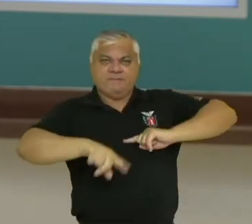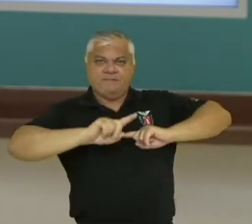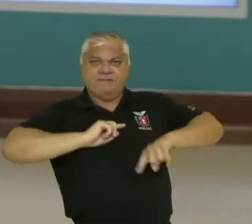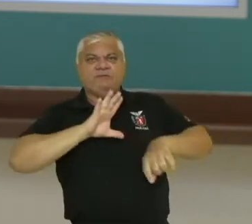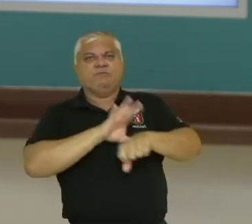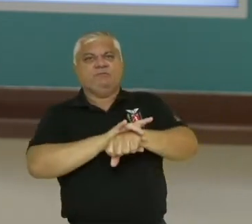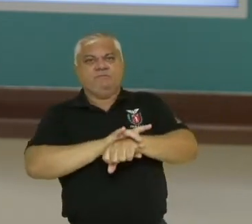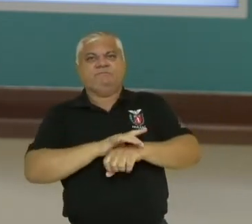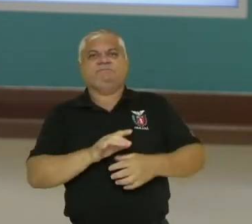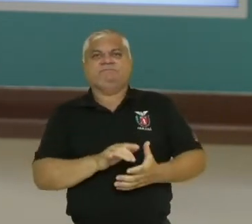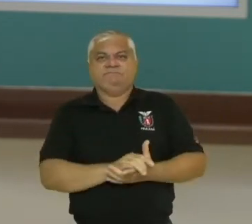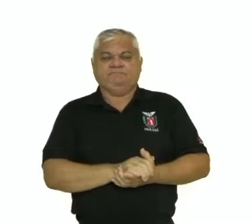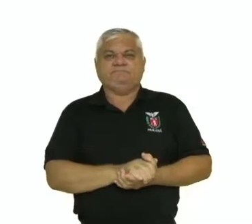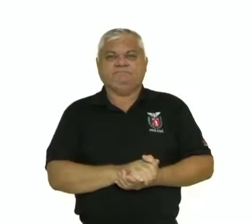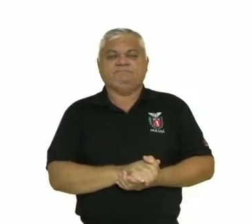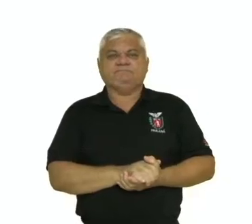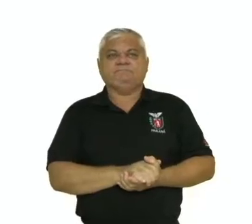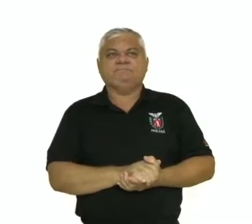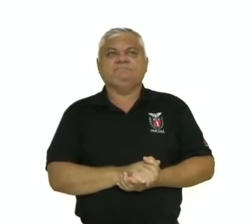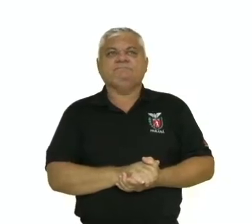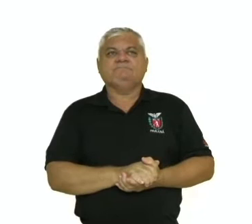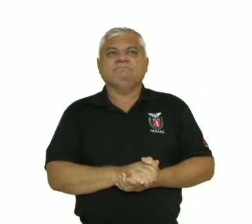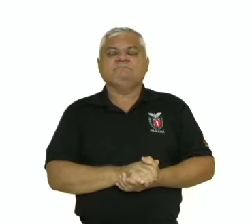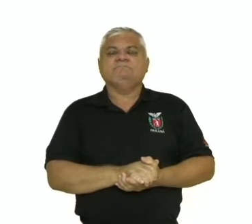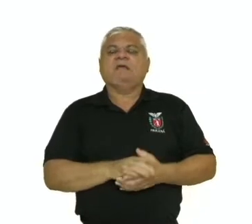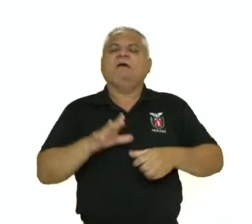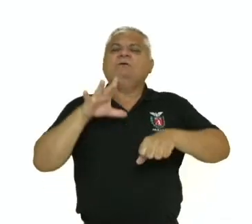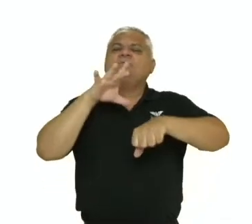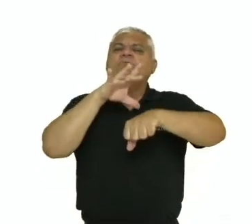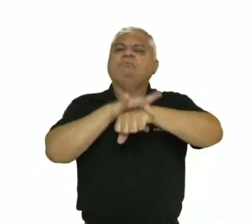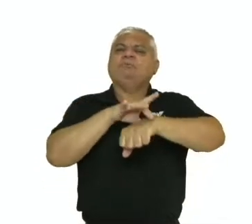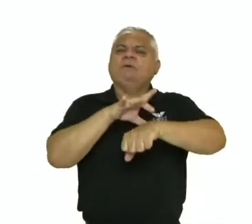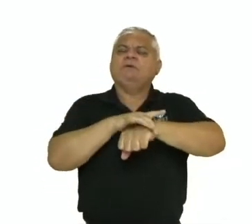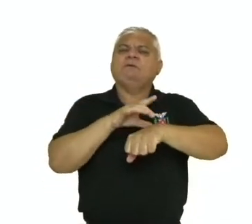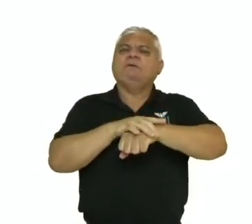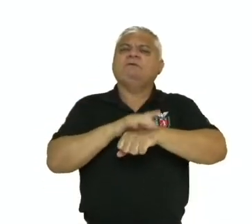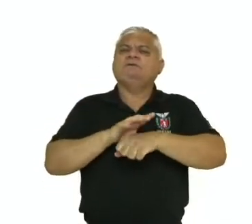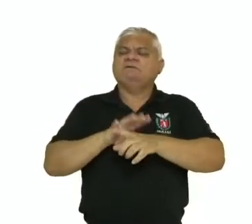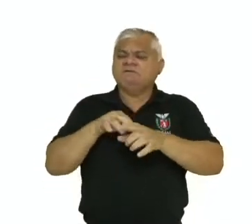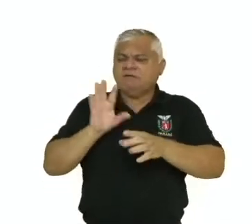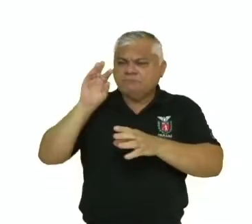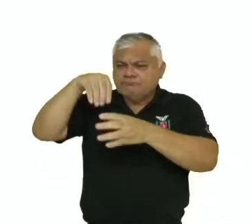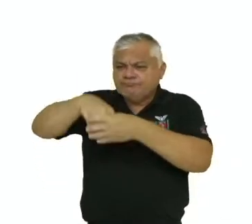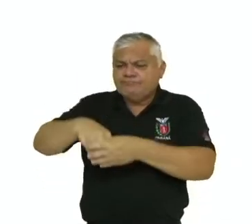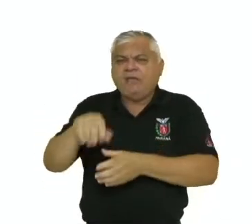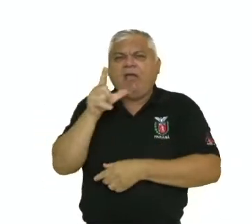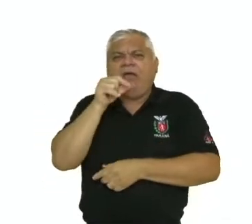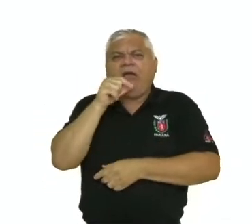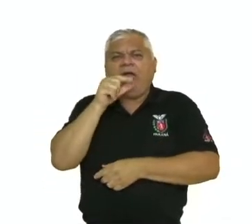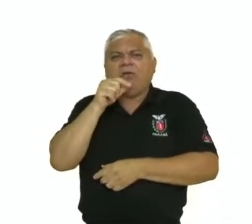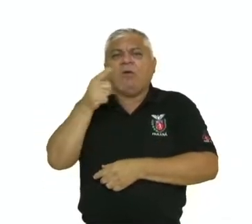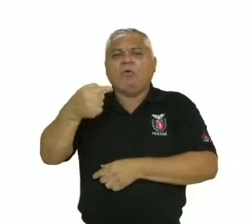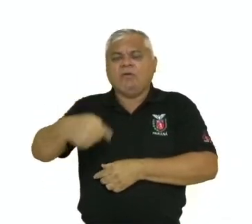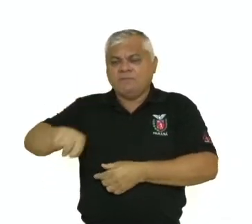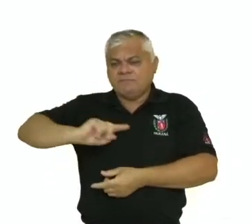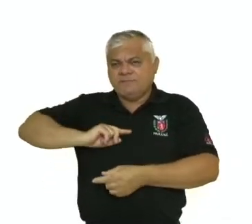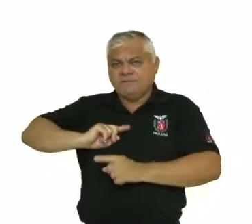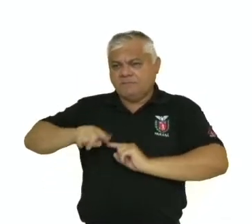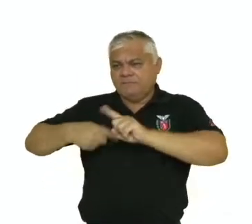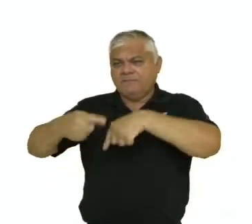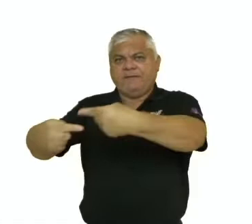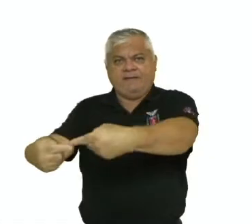doenças. Denominamos de doenças relacionadas com a água aquelas que são transmitidas, que